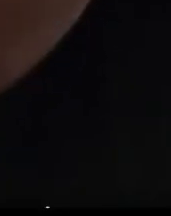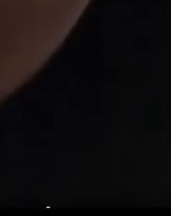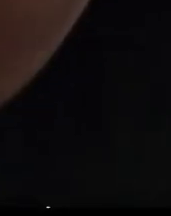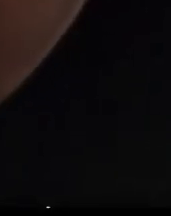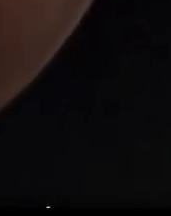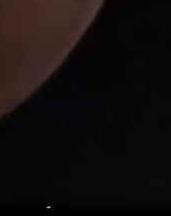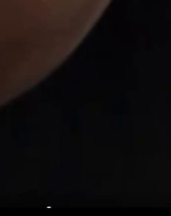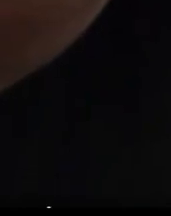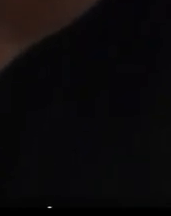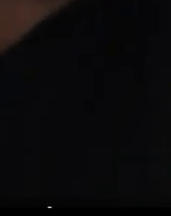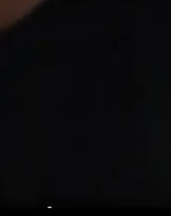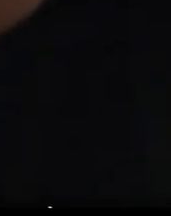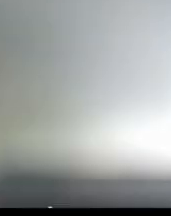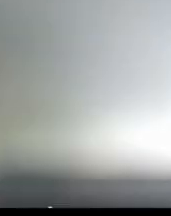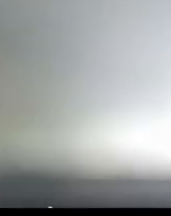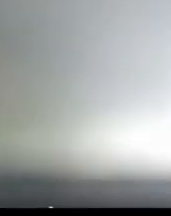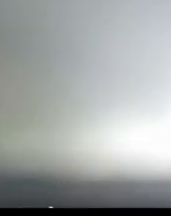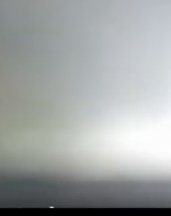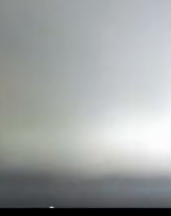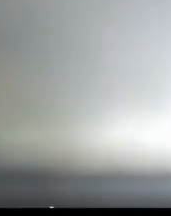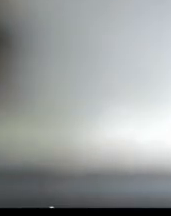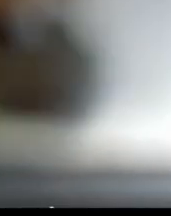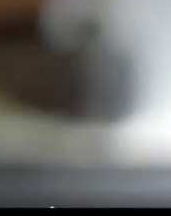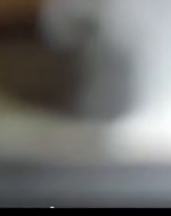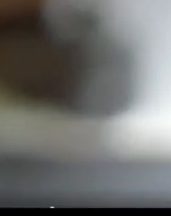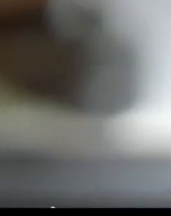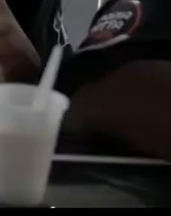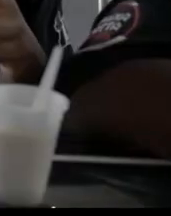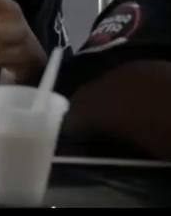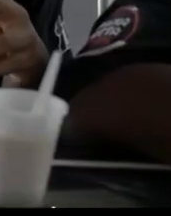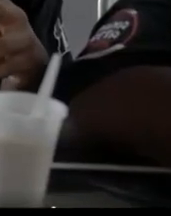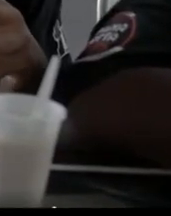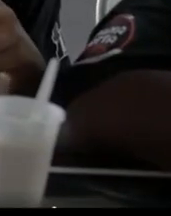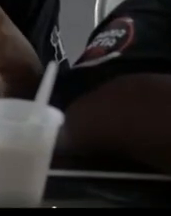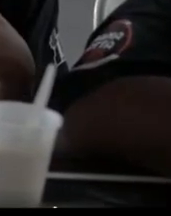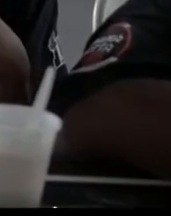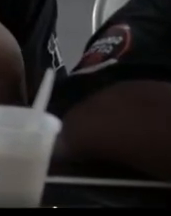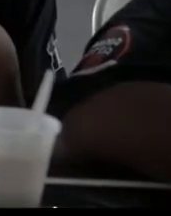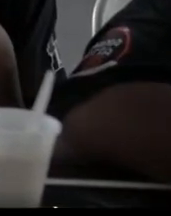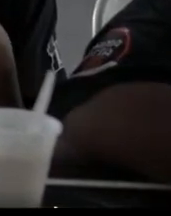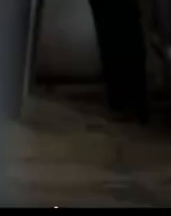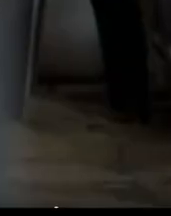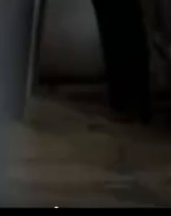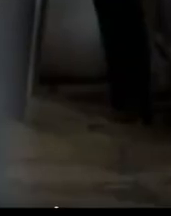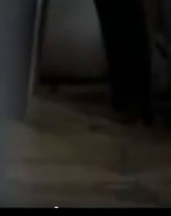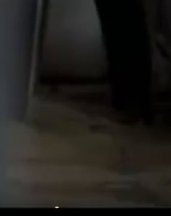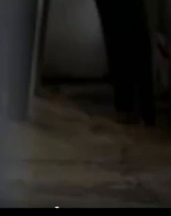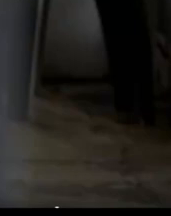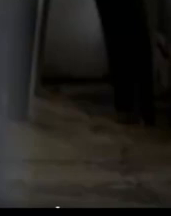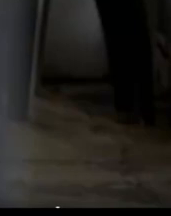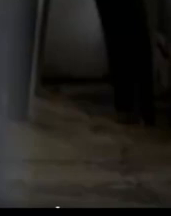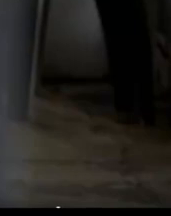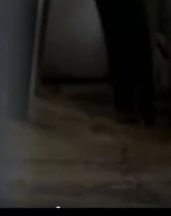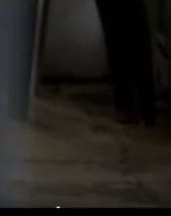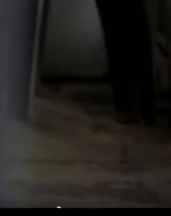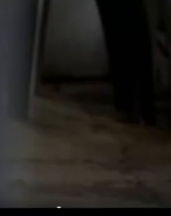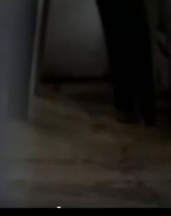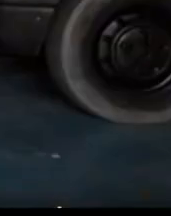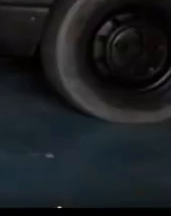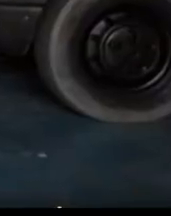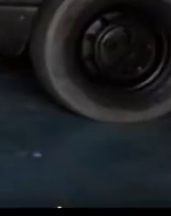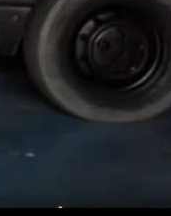6 crianças, agora a gente tem 500 famílias, né? Então, não é fácil, né,